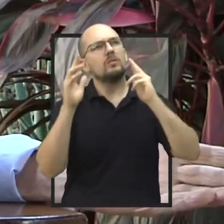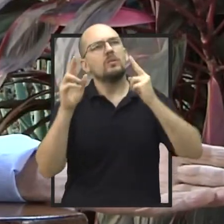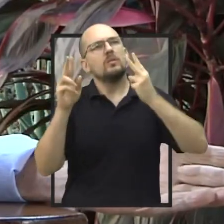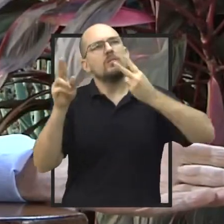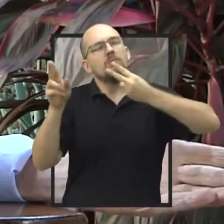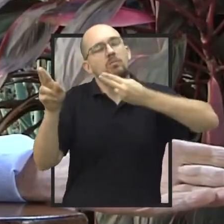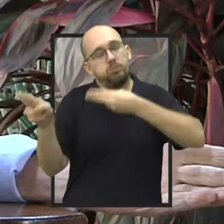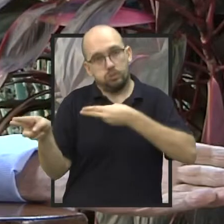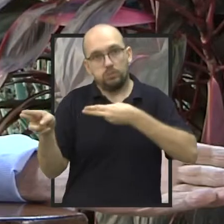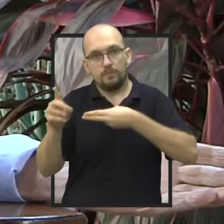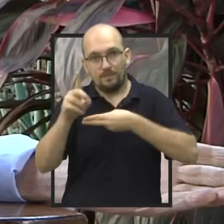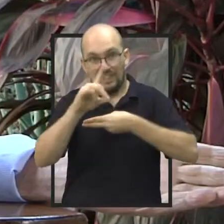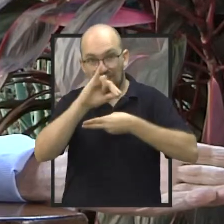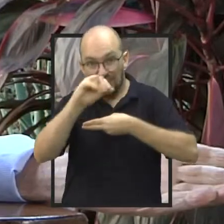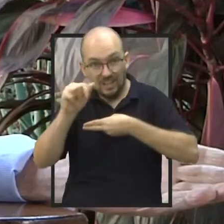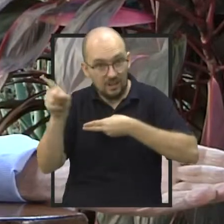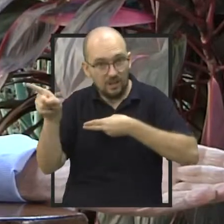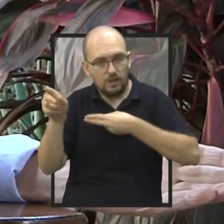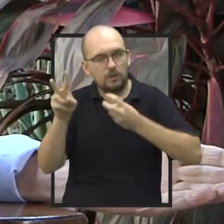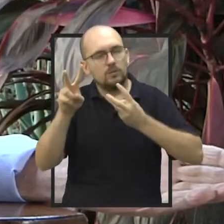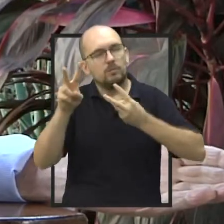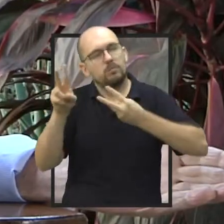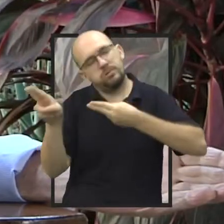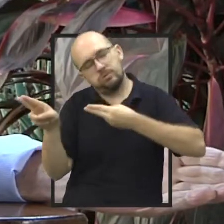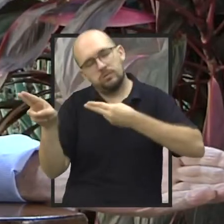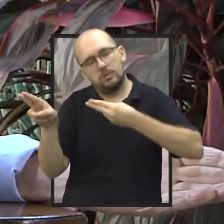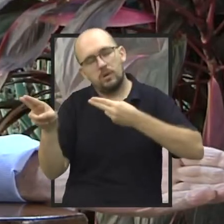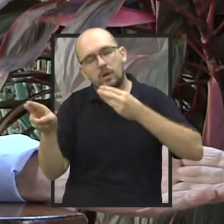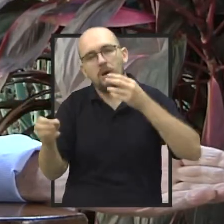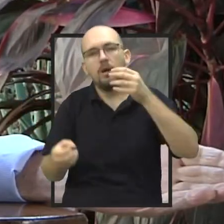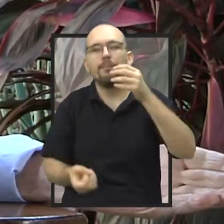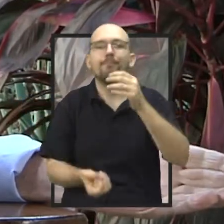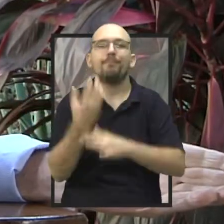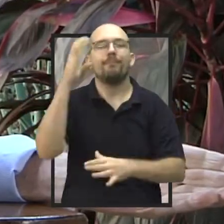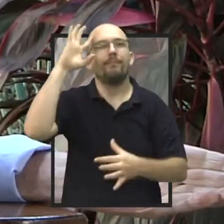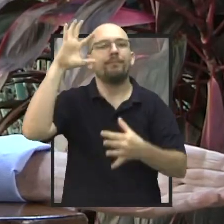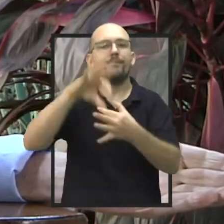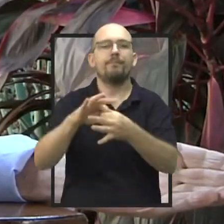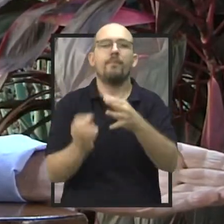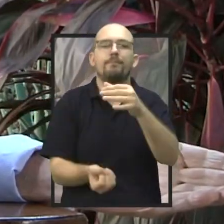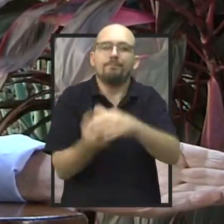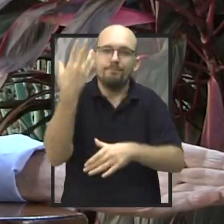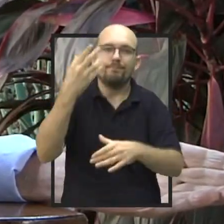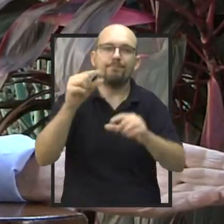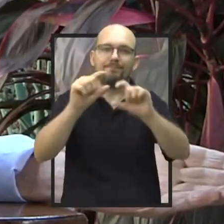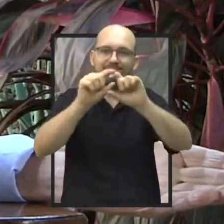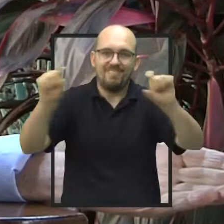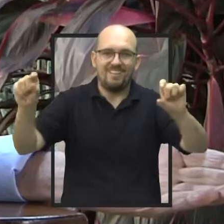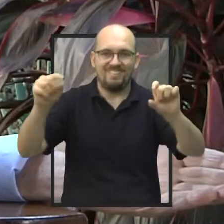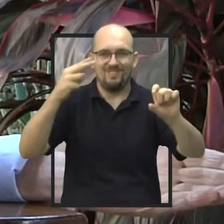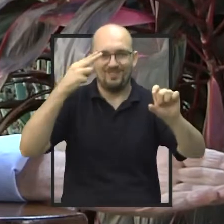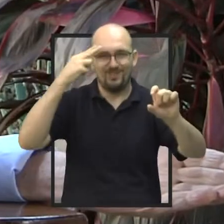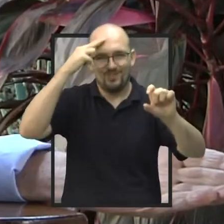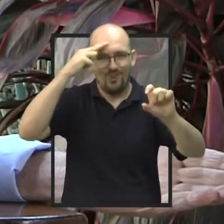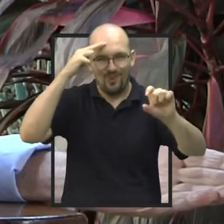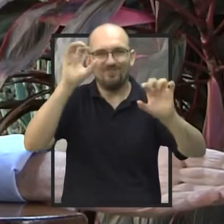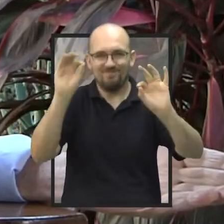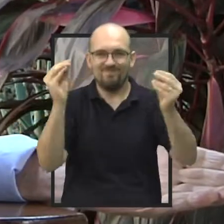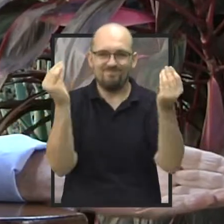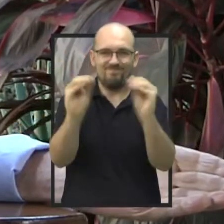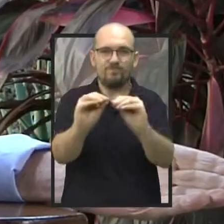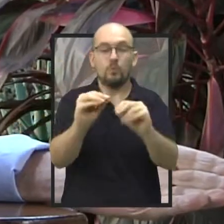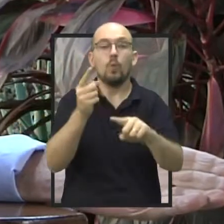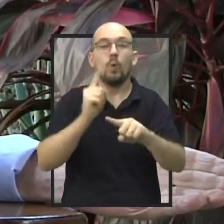Aí que vem a origem do título do meu livro. Eu dormi e sonhei que